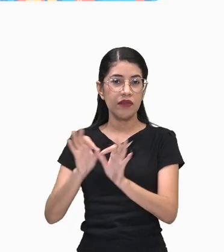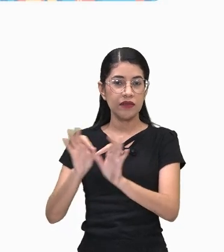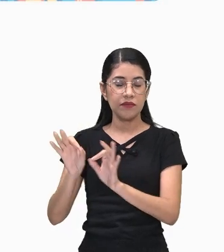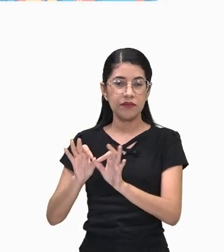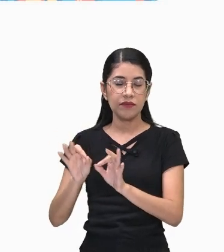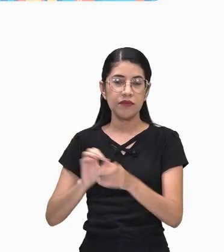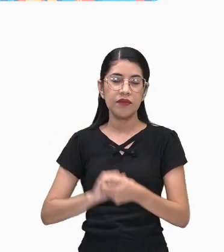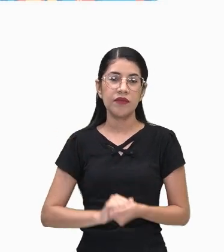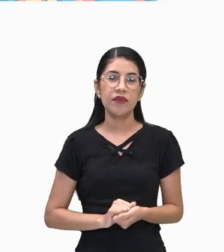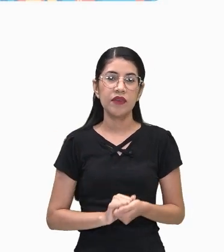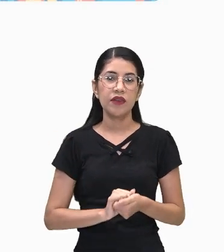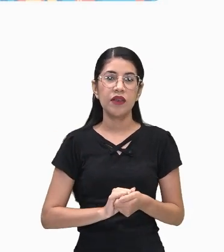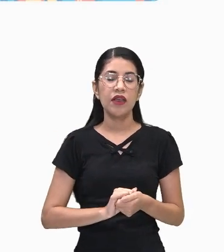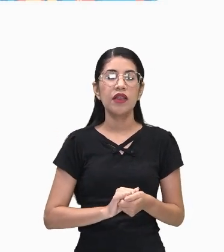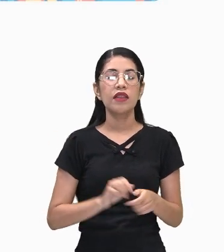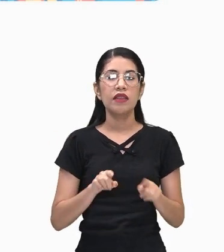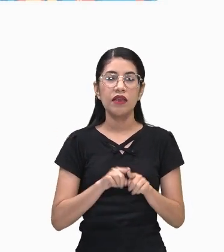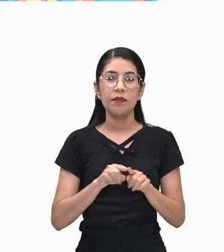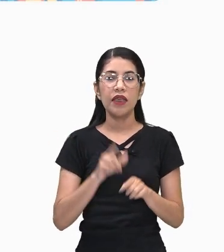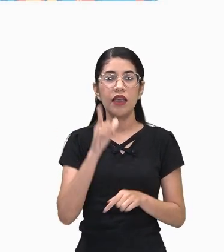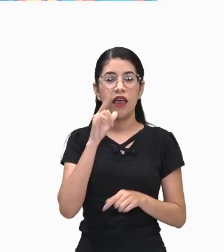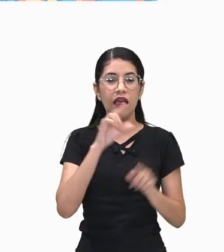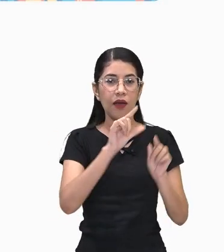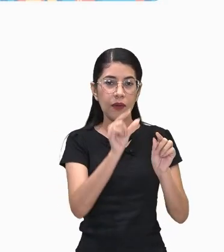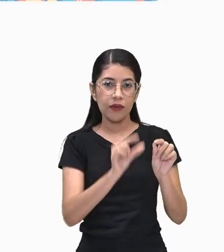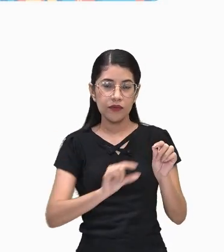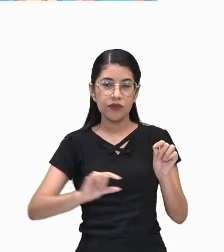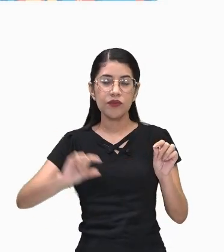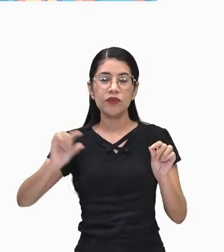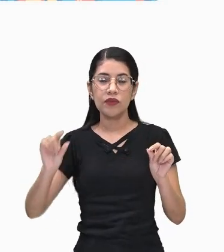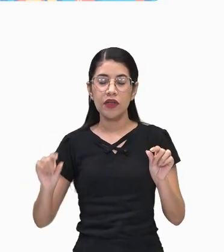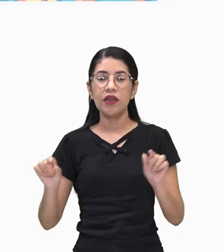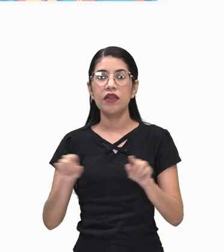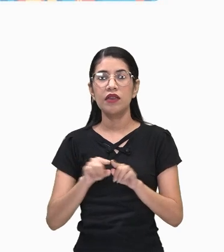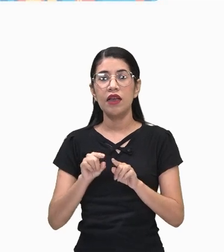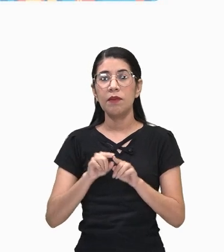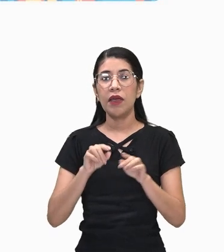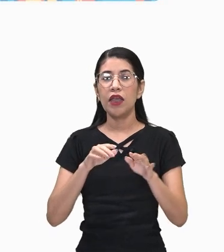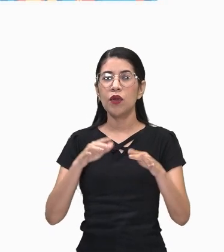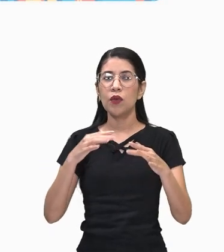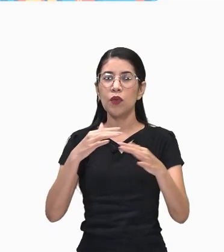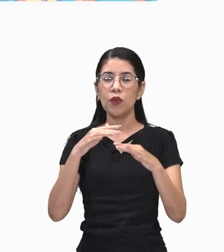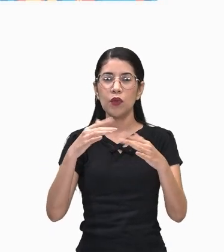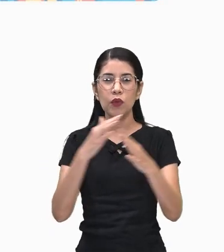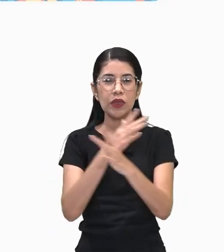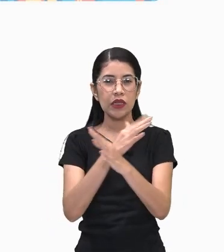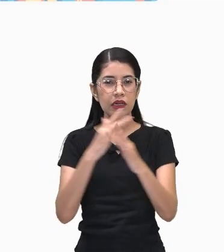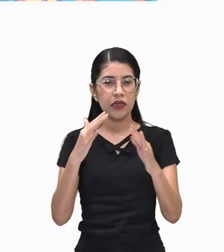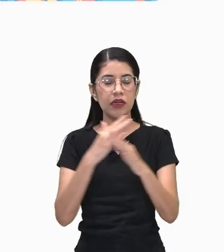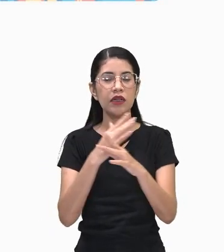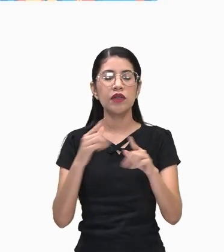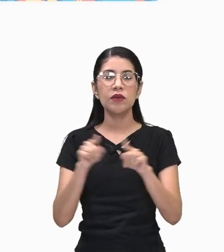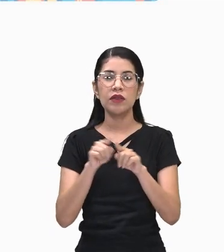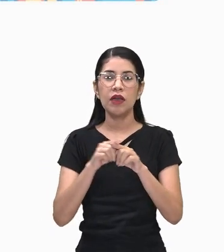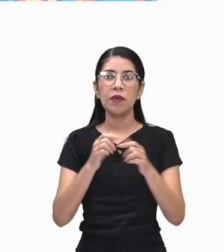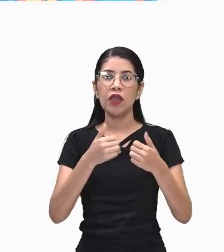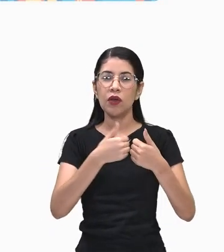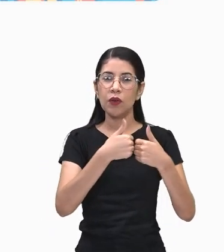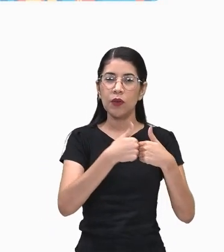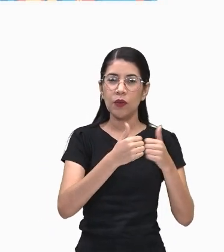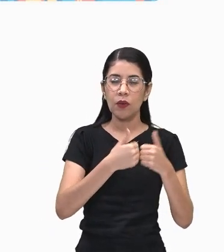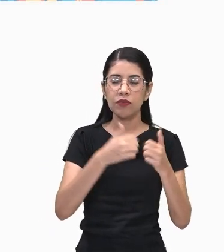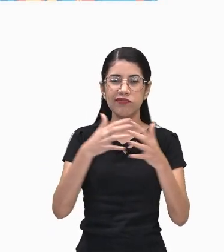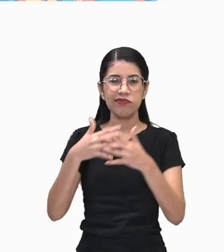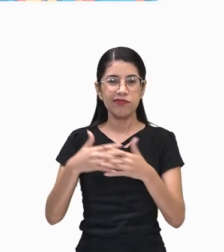saneamento ambiental e a mobilidade, né? E aí a gente vai envolver a questão do transporte urbano no nosso